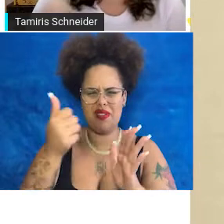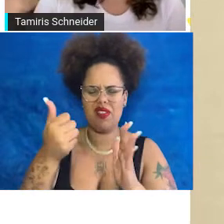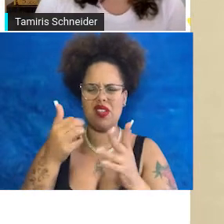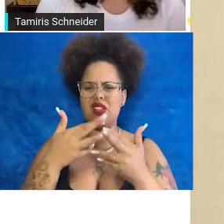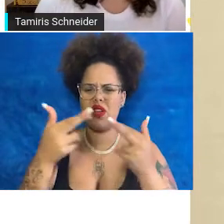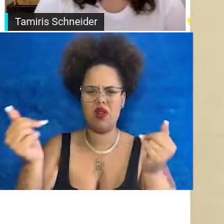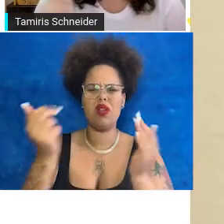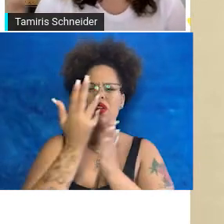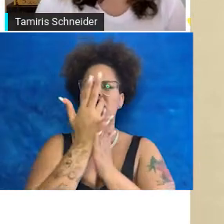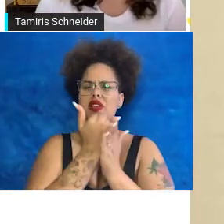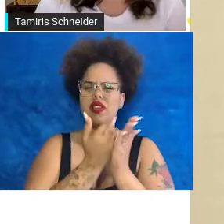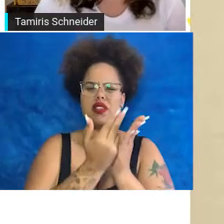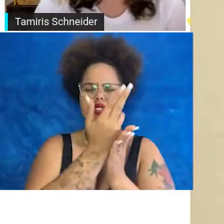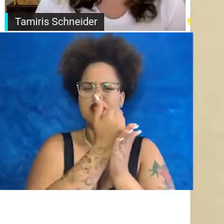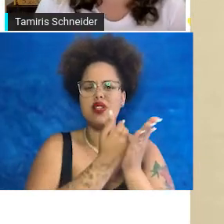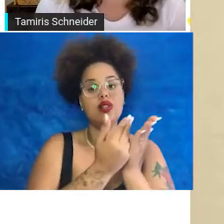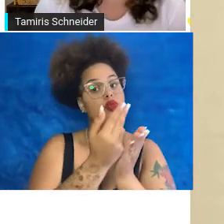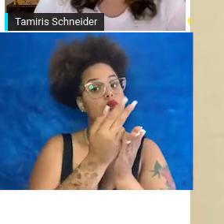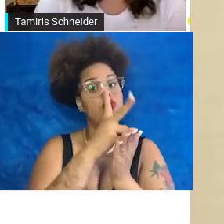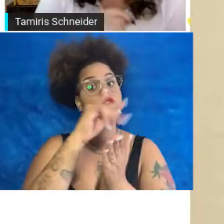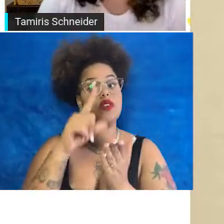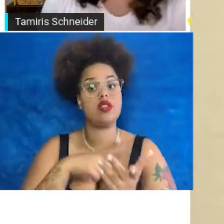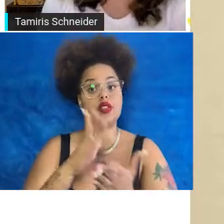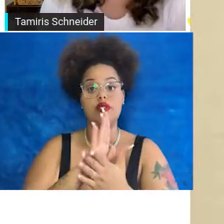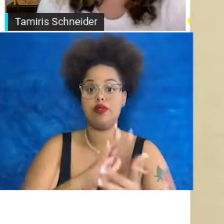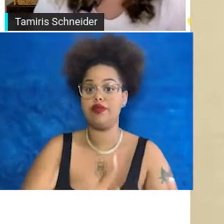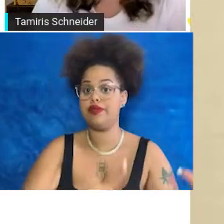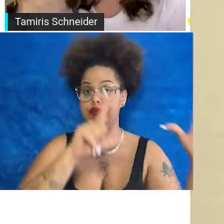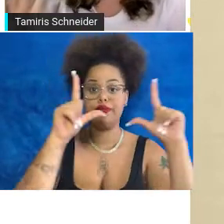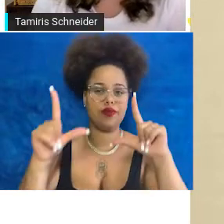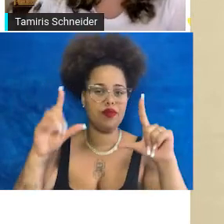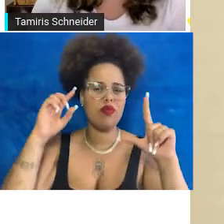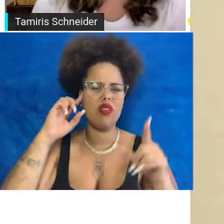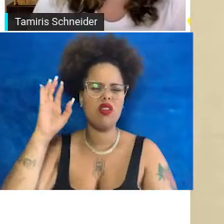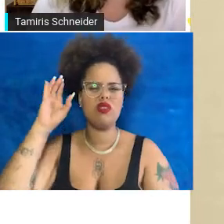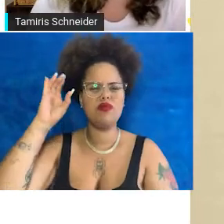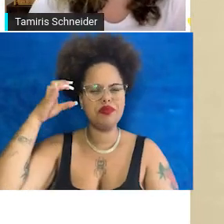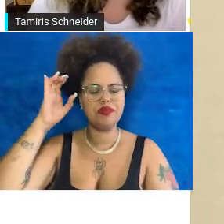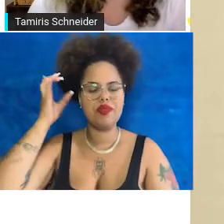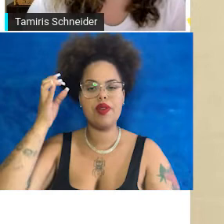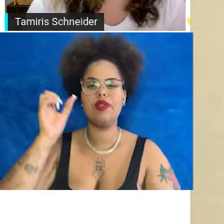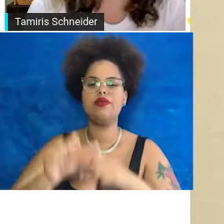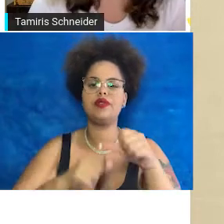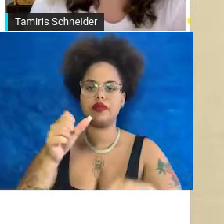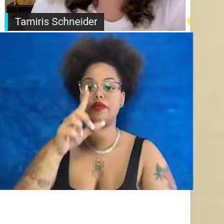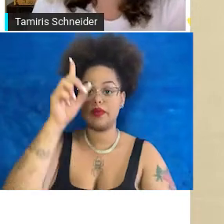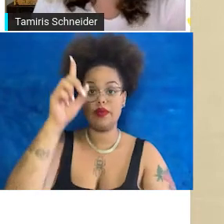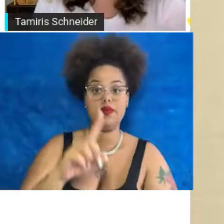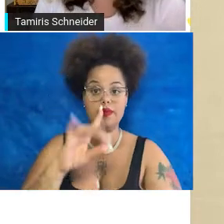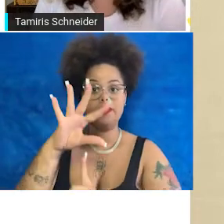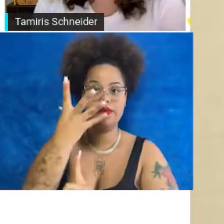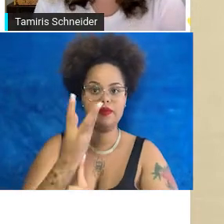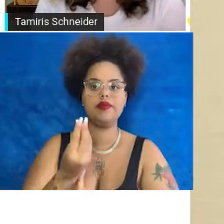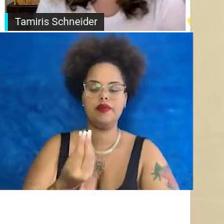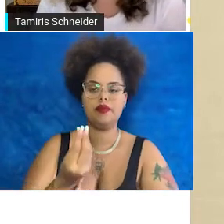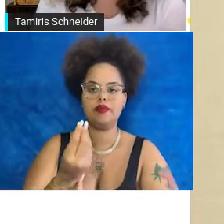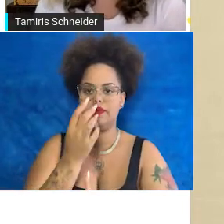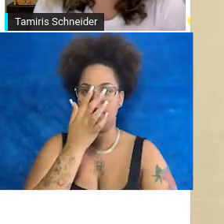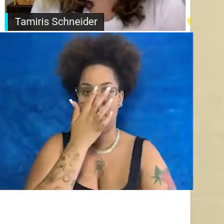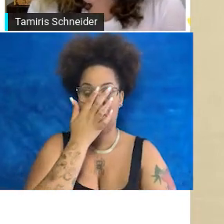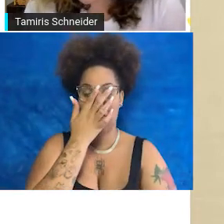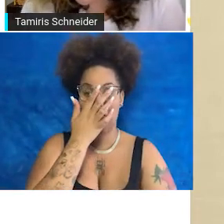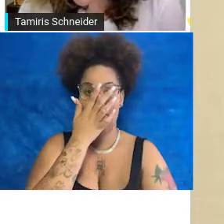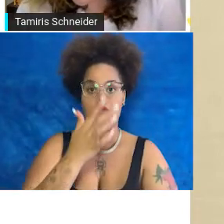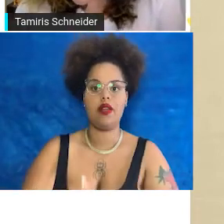desenhou, de fato, visualmente, o que ia ter no filme, conceituou, e aí se tornou diretor de arte, né? Clóvis Bueno,